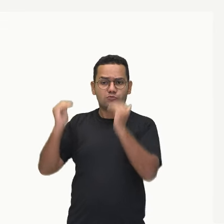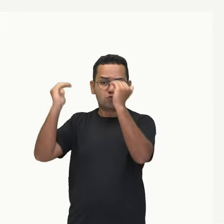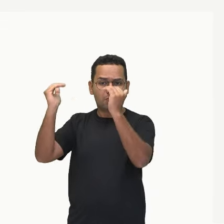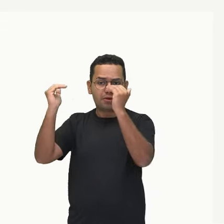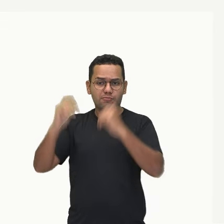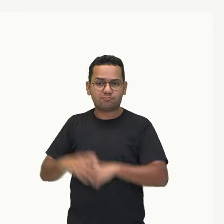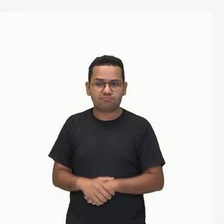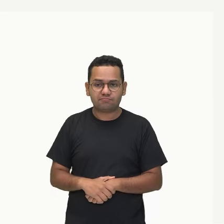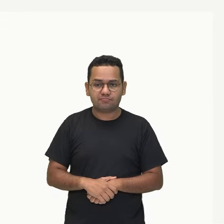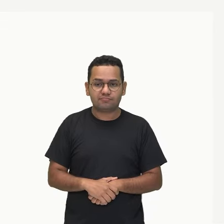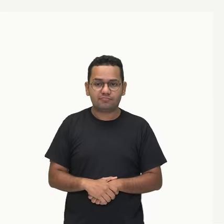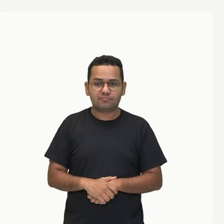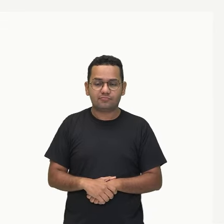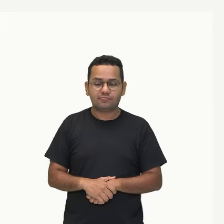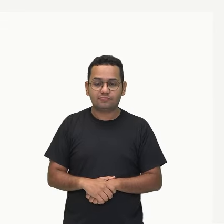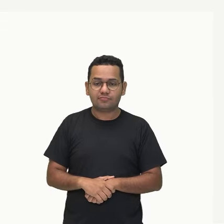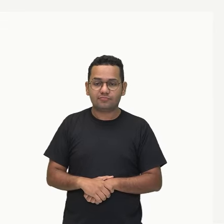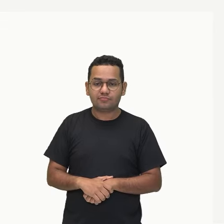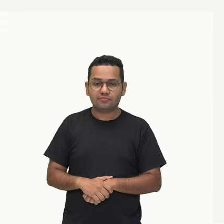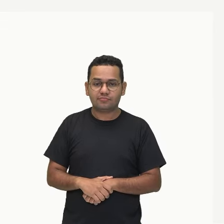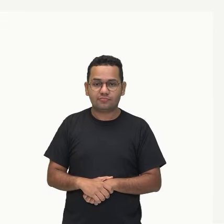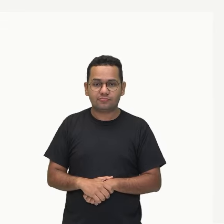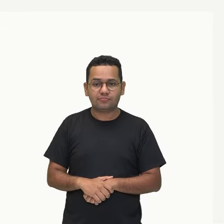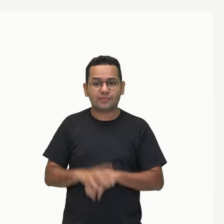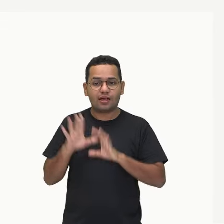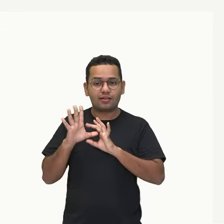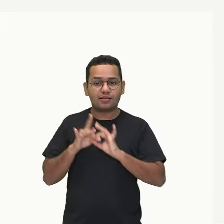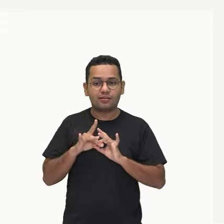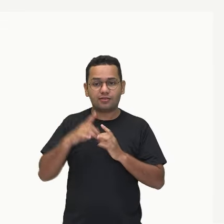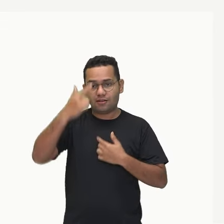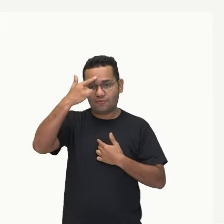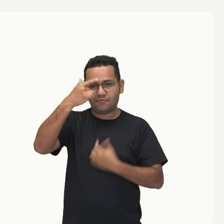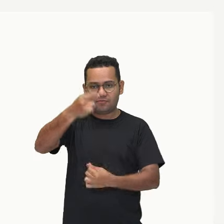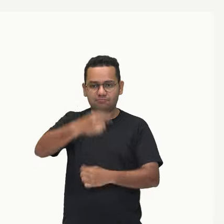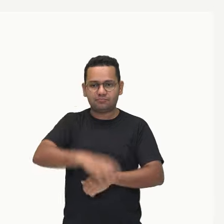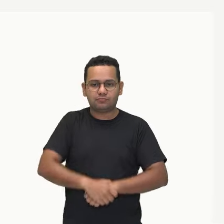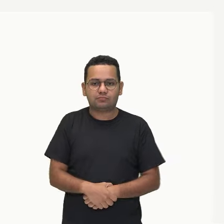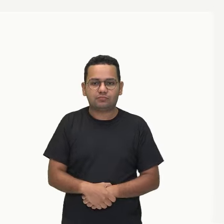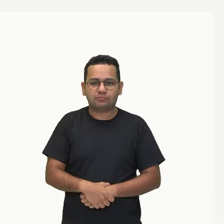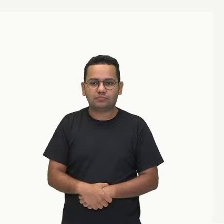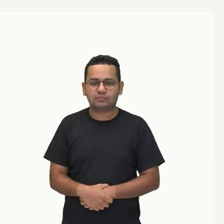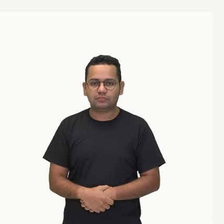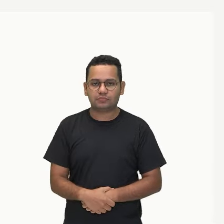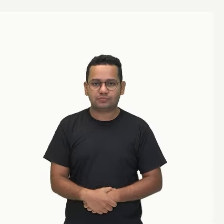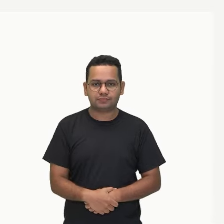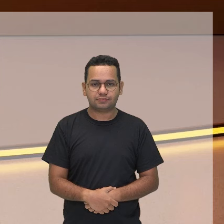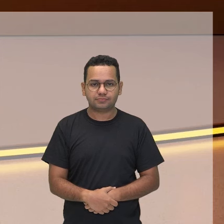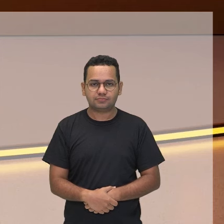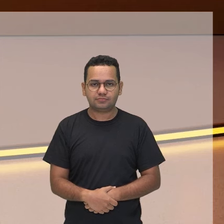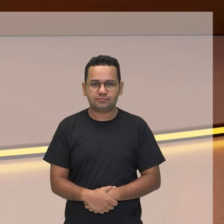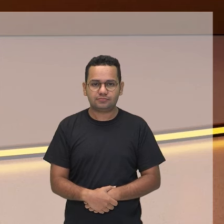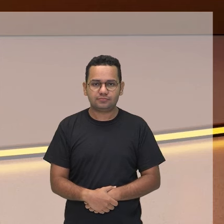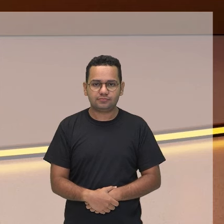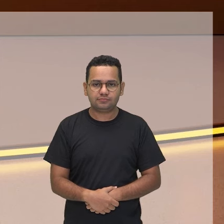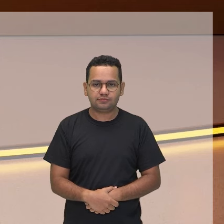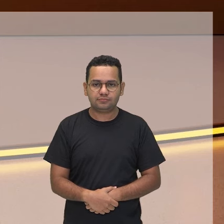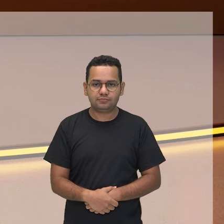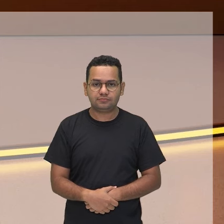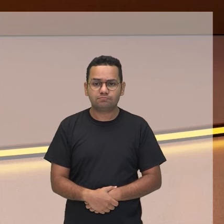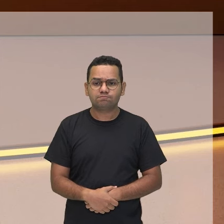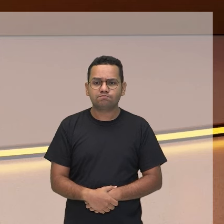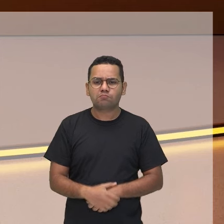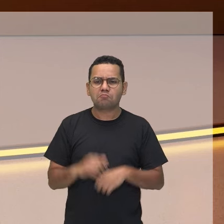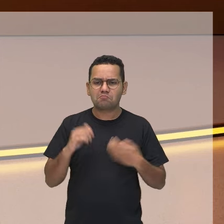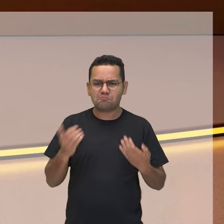fé. É uma questão de fé, tá bom? Então, olha só, a ideia de entender esse mistério de Deus